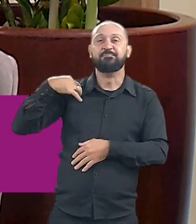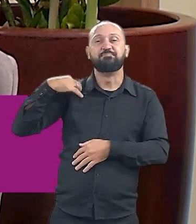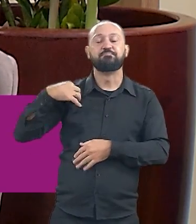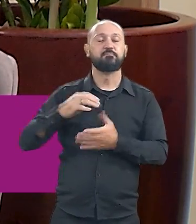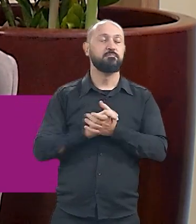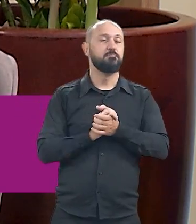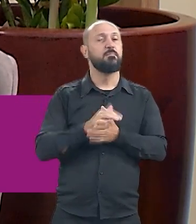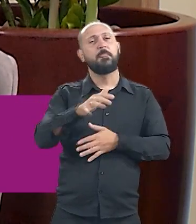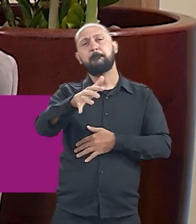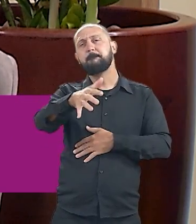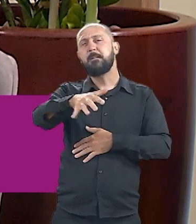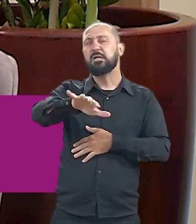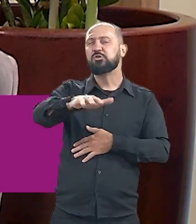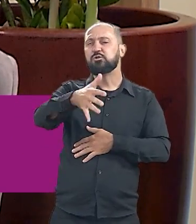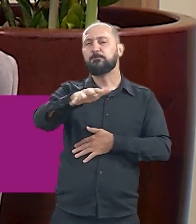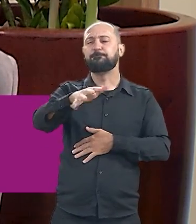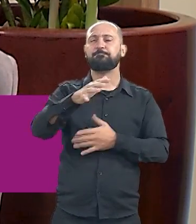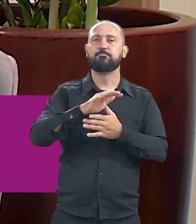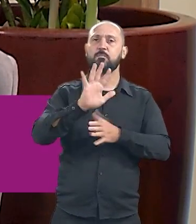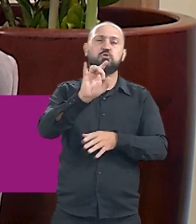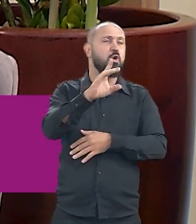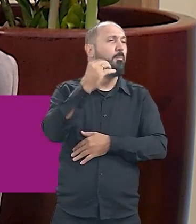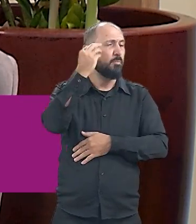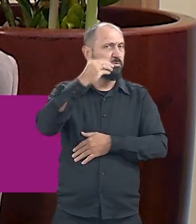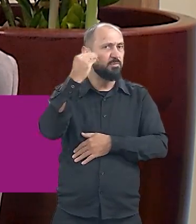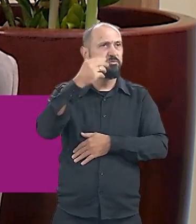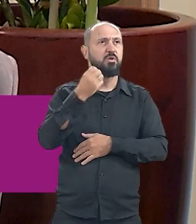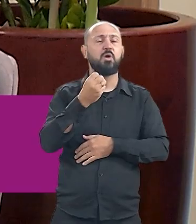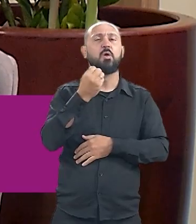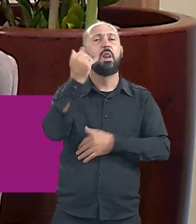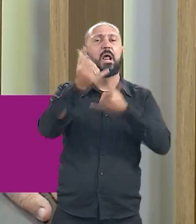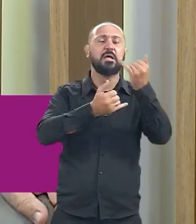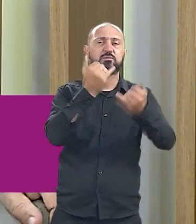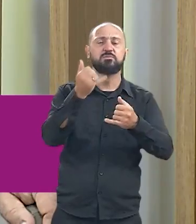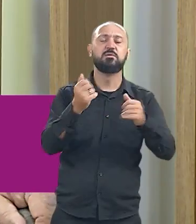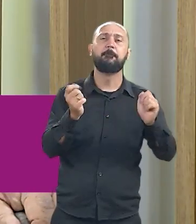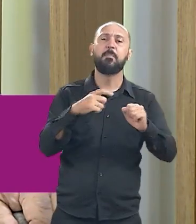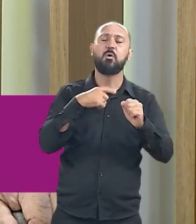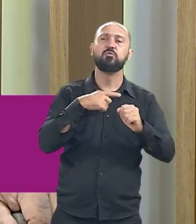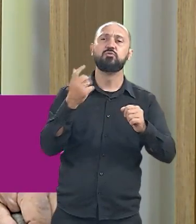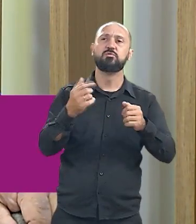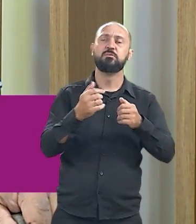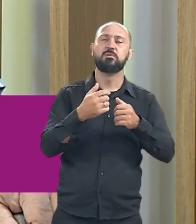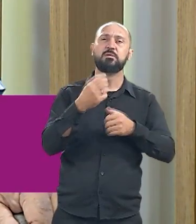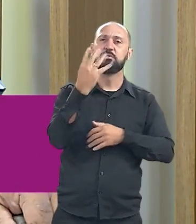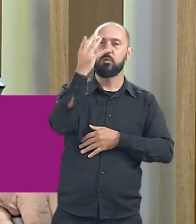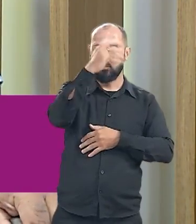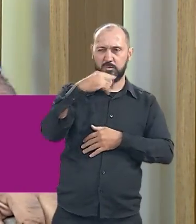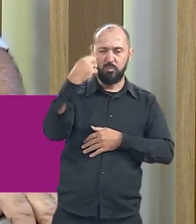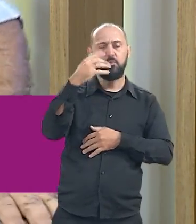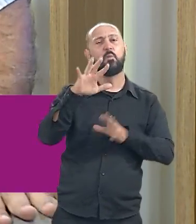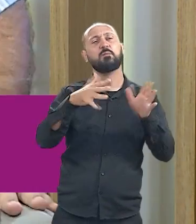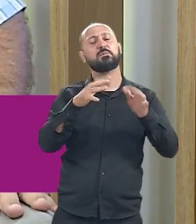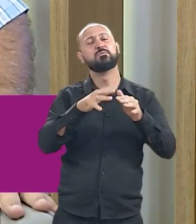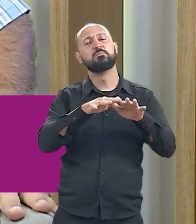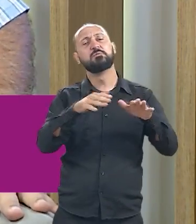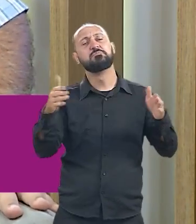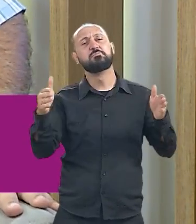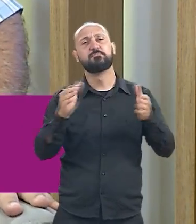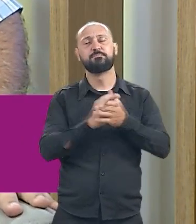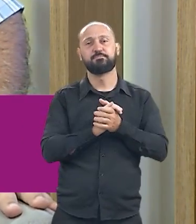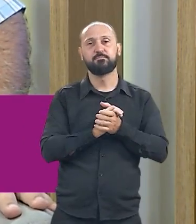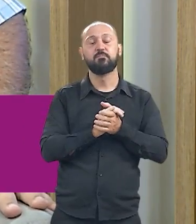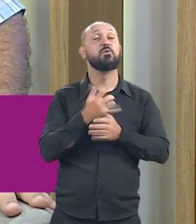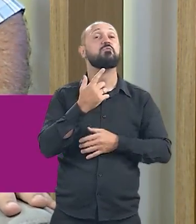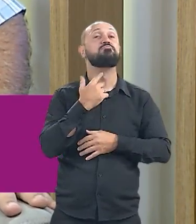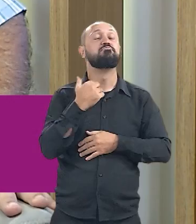por experiência própria, de ligações que vocês poderiam receber durante essas 4 horas de plantão? Pois é, aí que tá. O voluntário, ele vai para o plantão